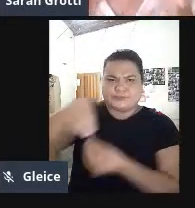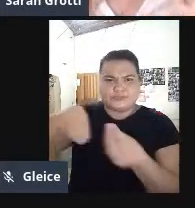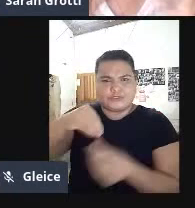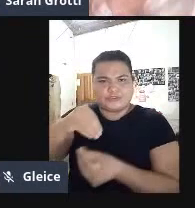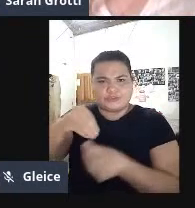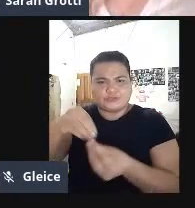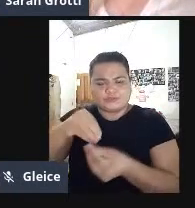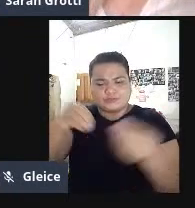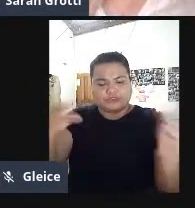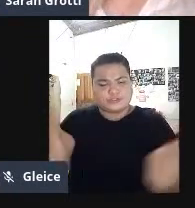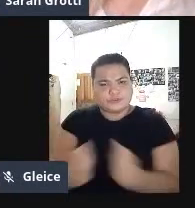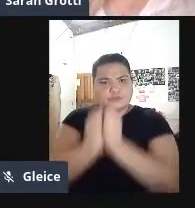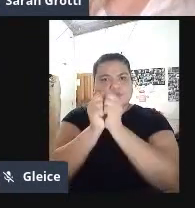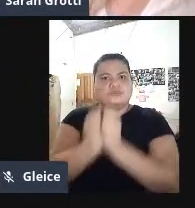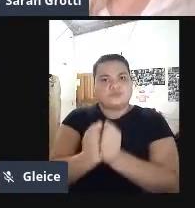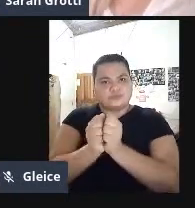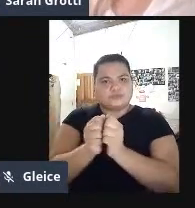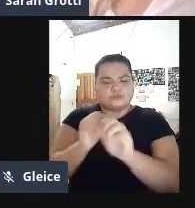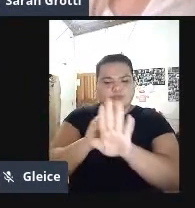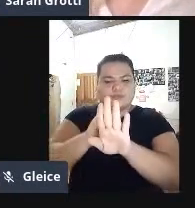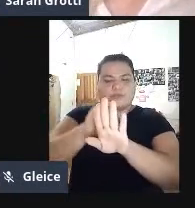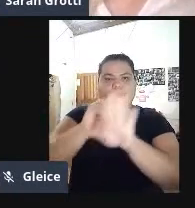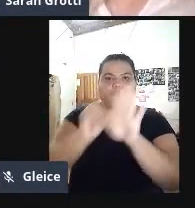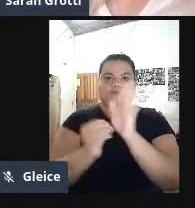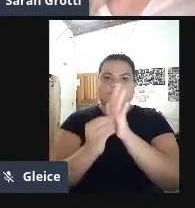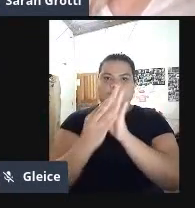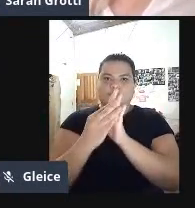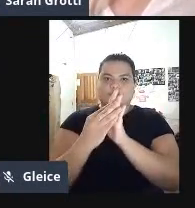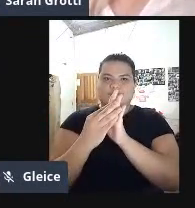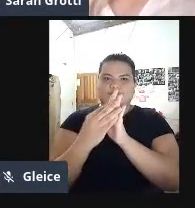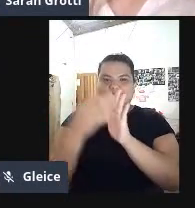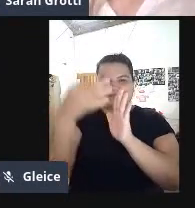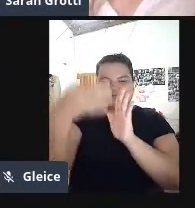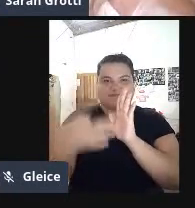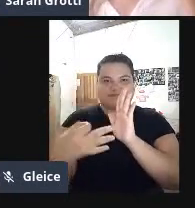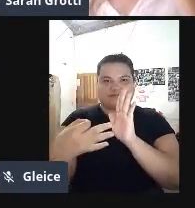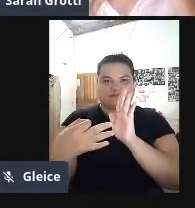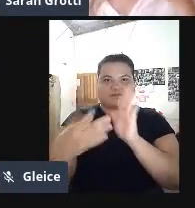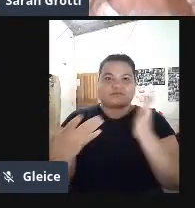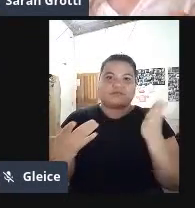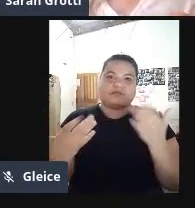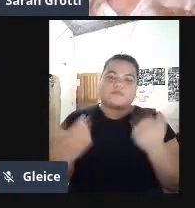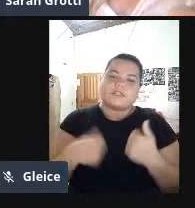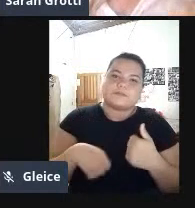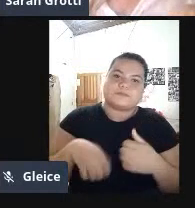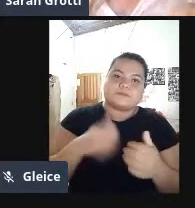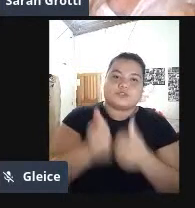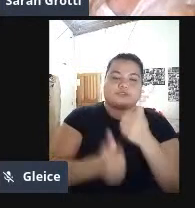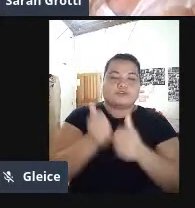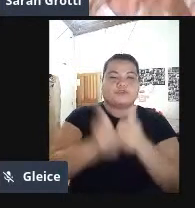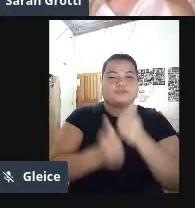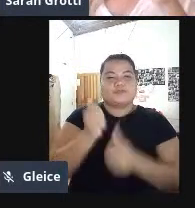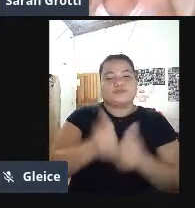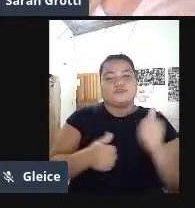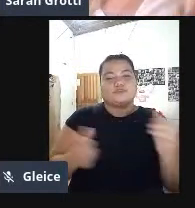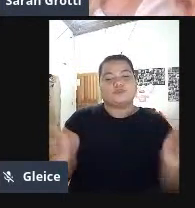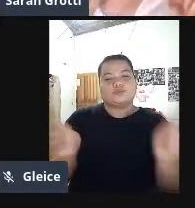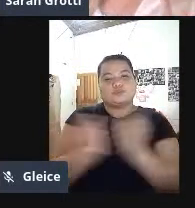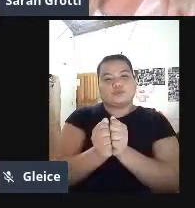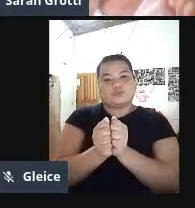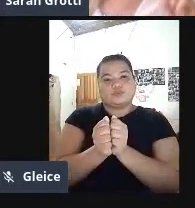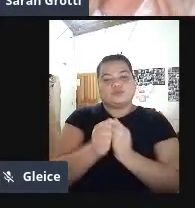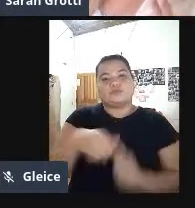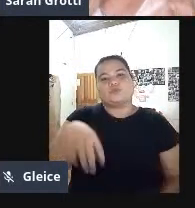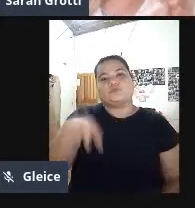juntar com o outro para formar a proteína completa. Que é o arroz com tofu e vai ter mais para